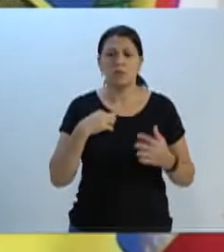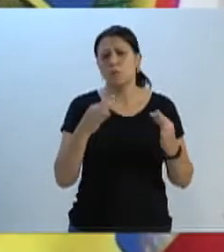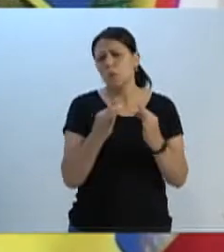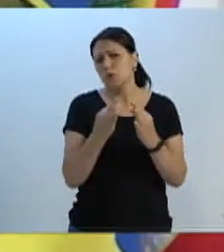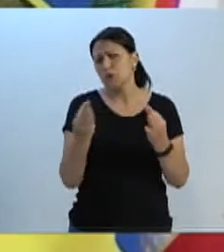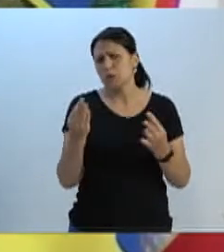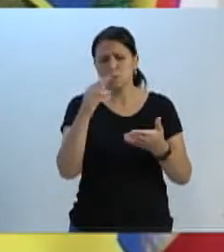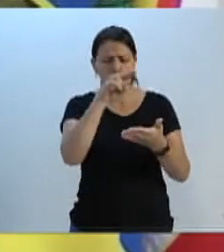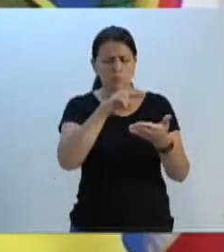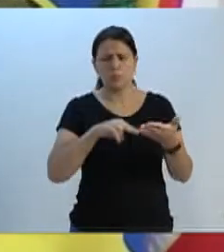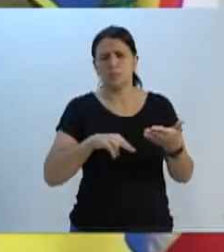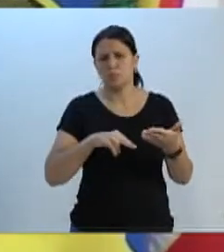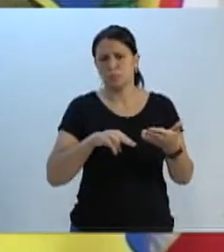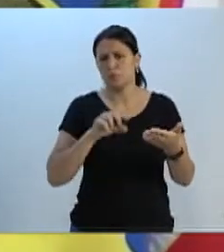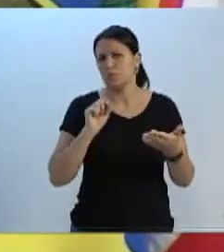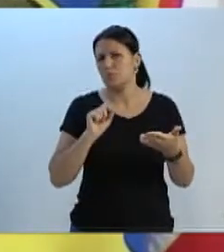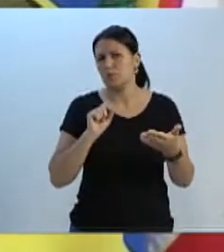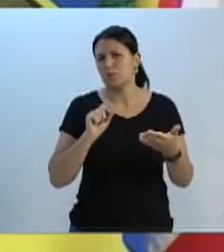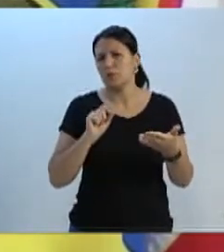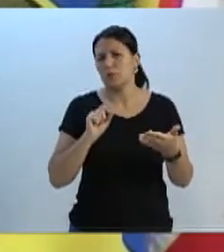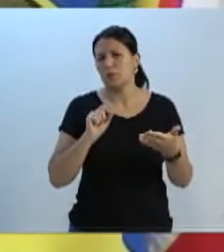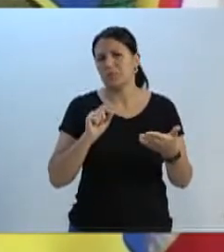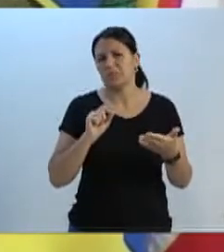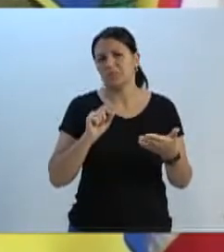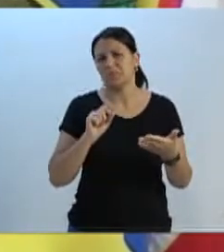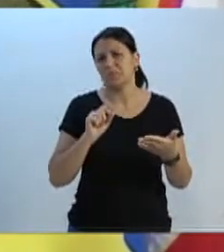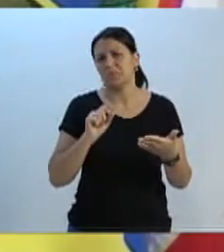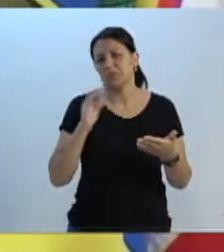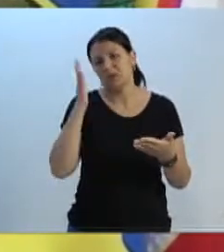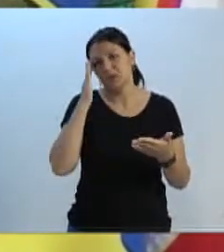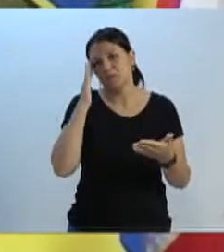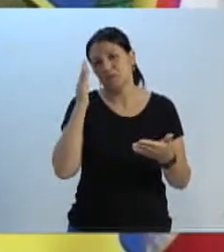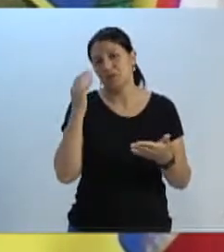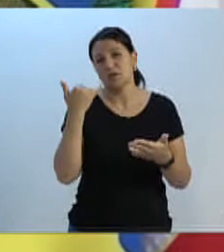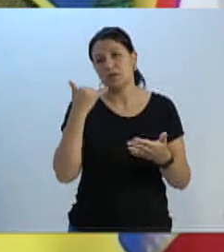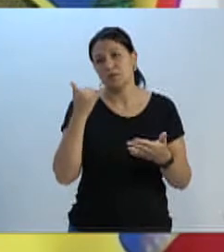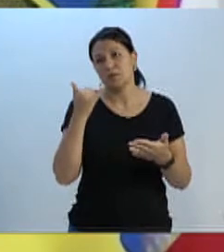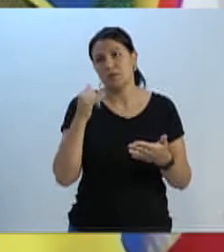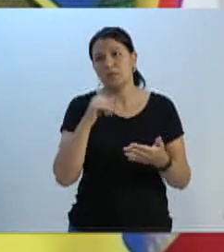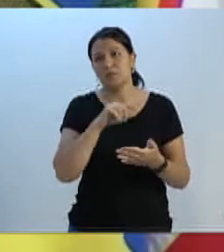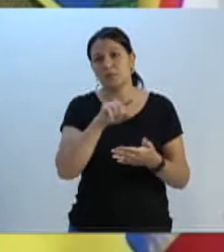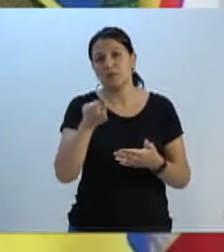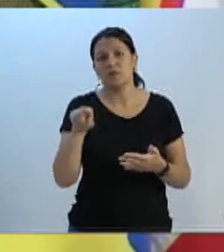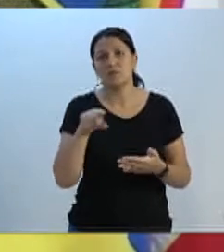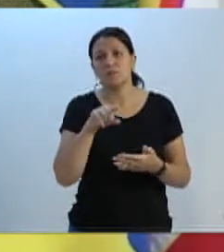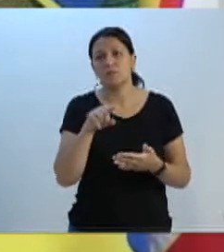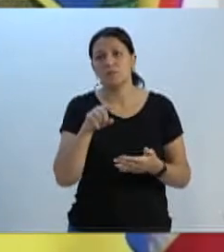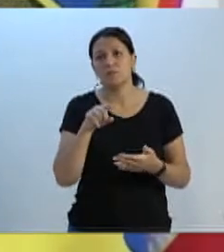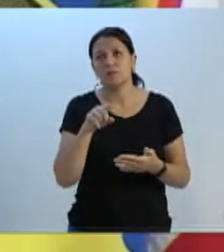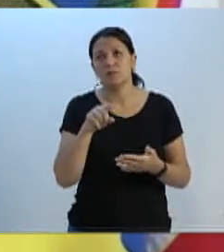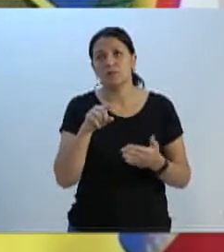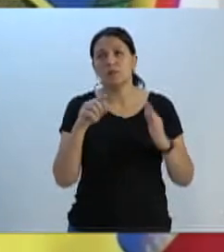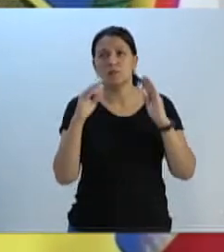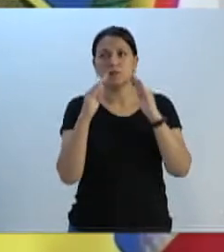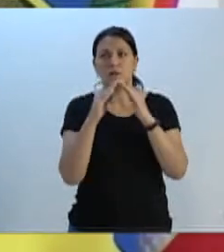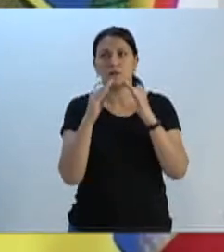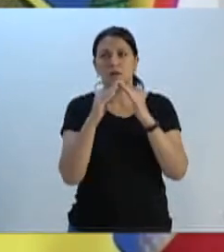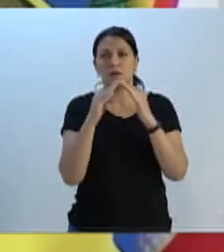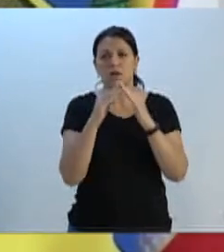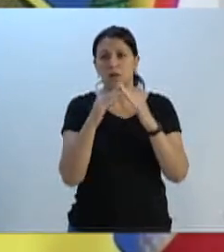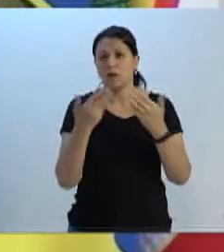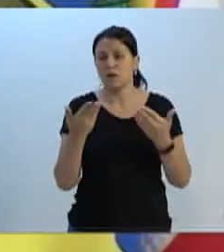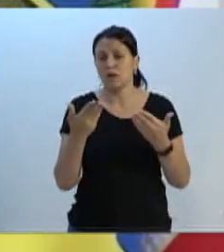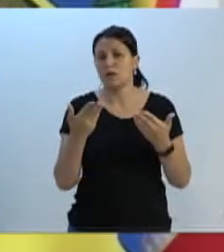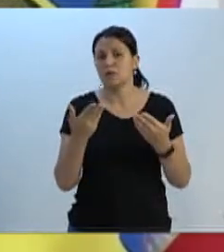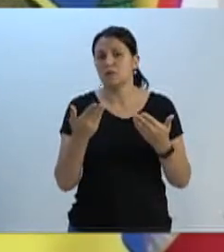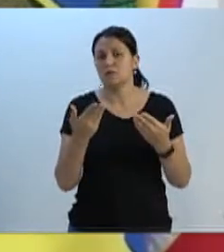à mídia, que é aquilo que apenas eu domino de celular, para que você, que está em casa, a senhora e o